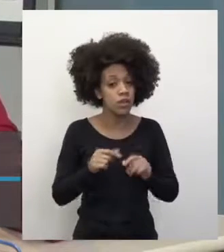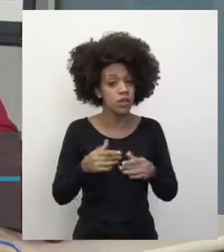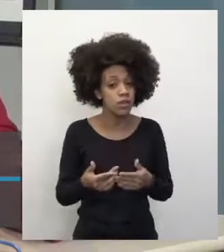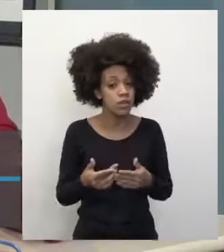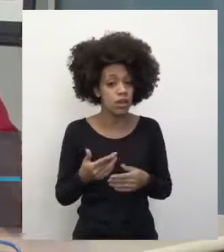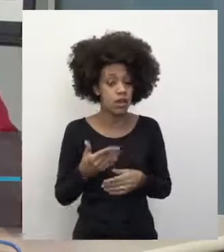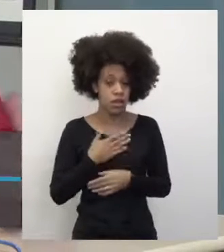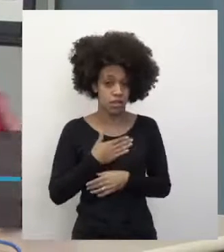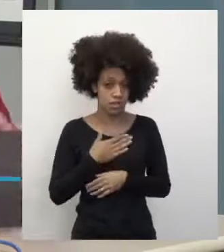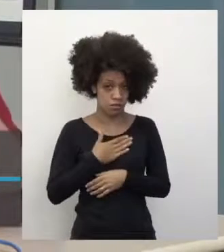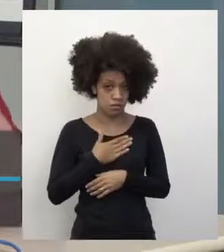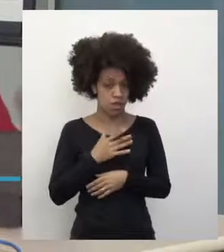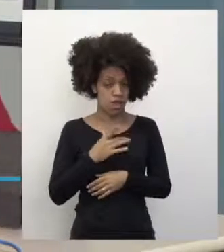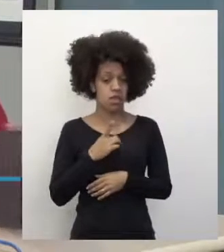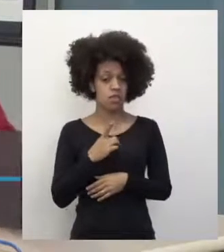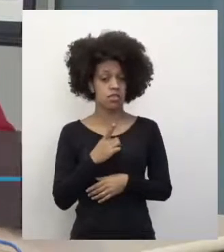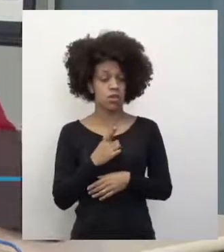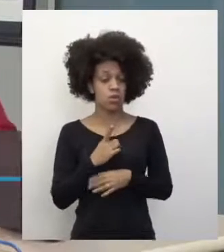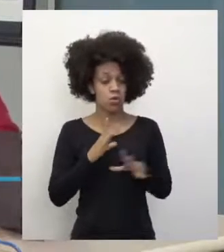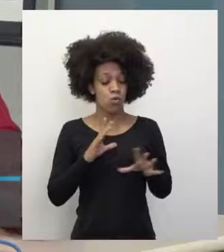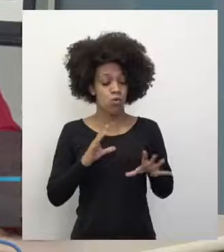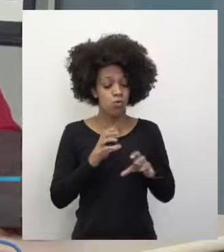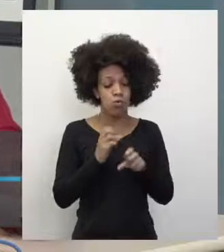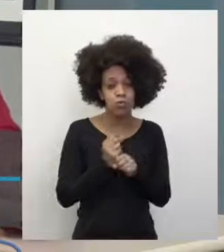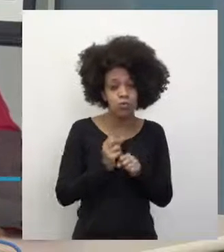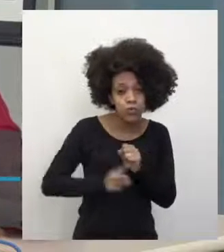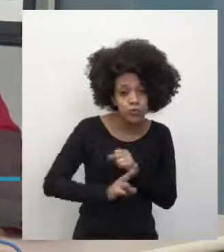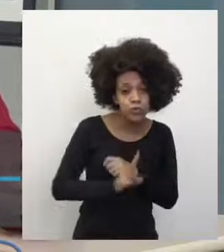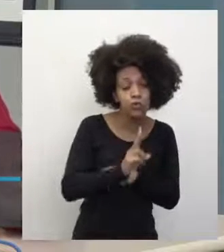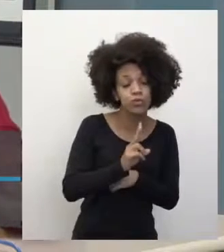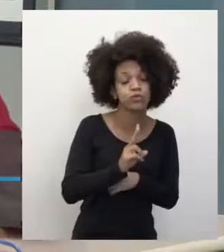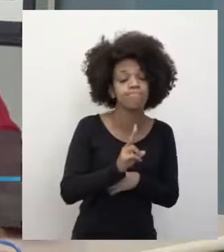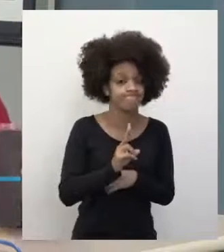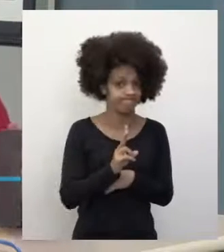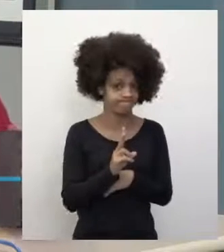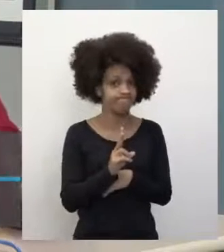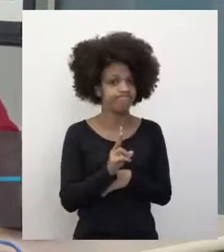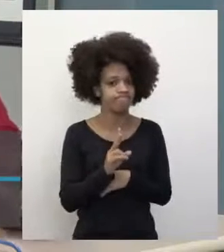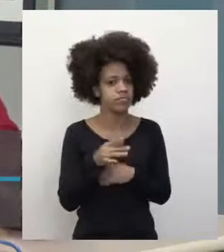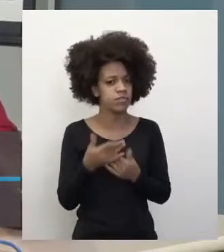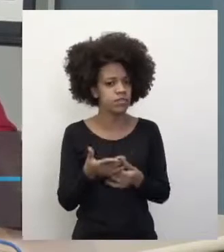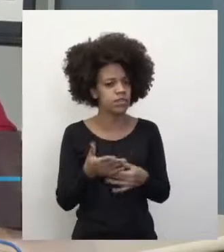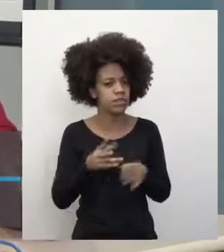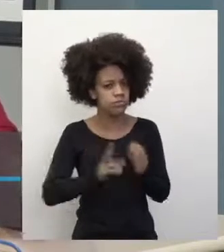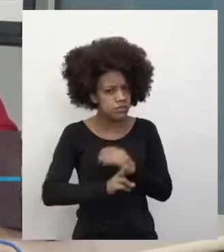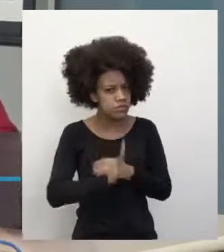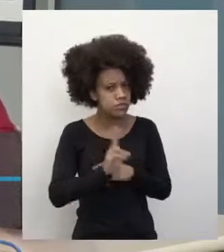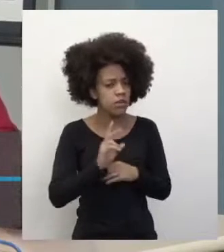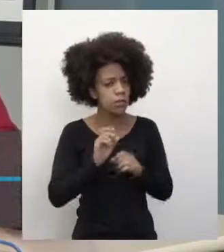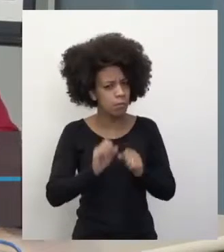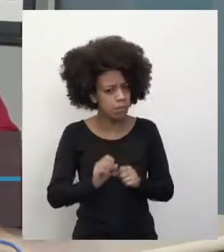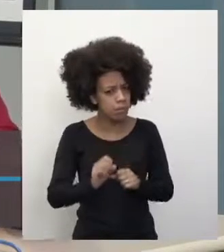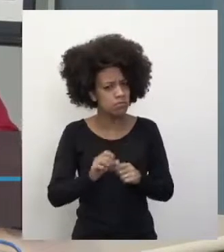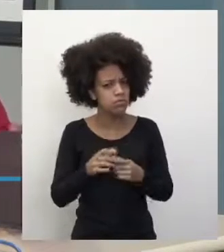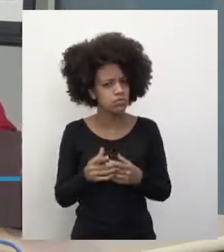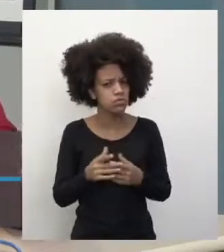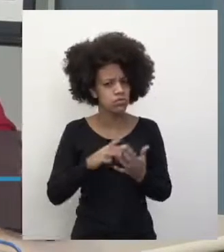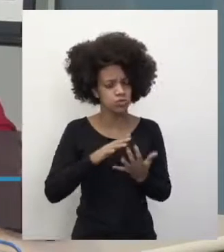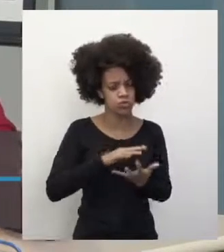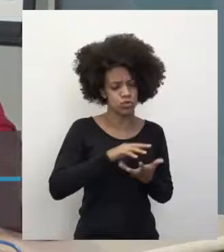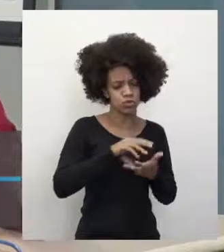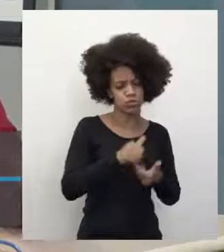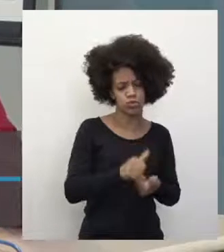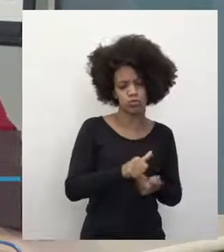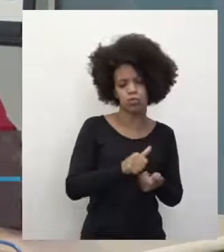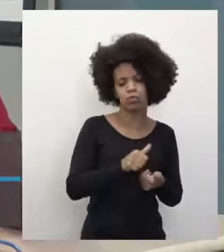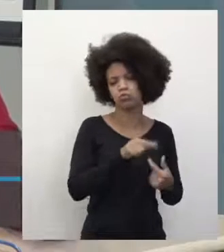vou ter aí um conjunto de valores acerca daquela obra. Certo? Esses valores, eles podem tanto vir do mundo subjetivo,